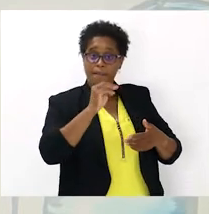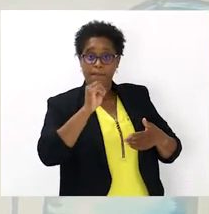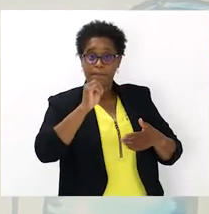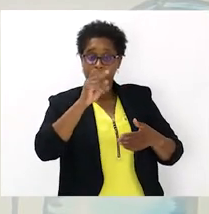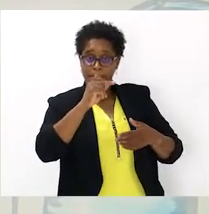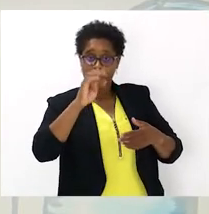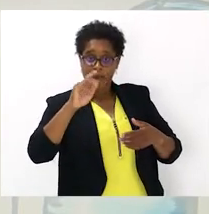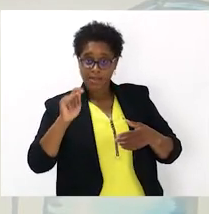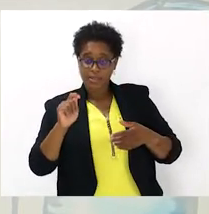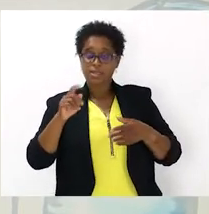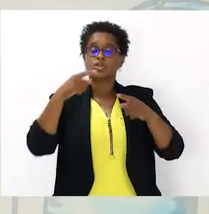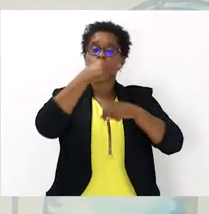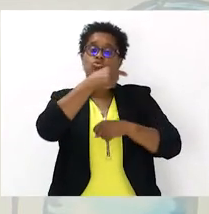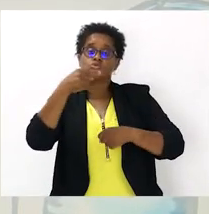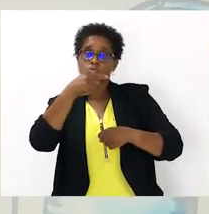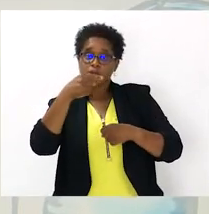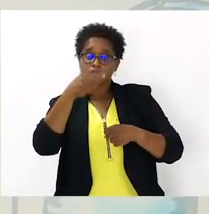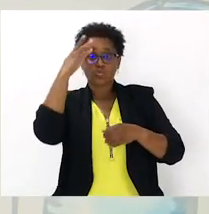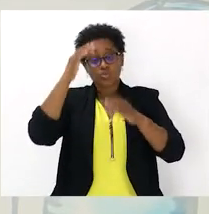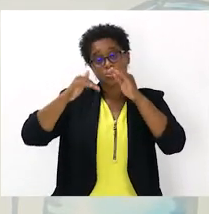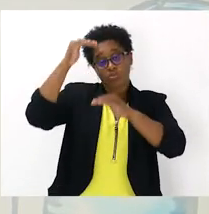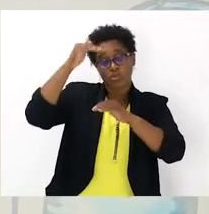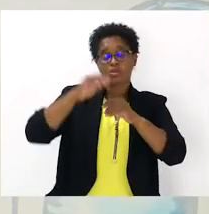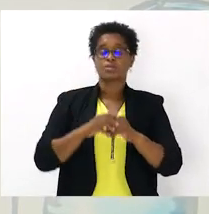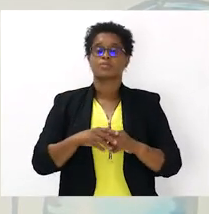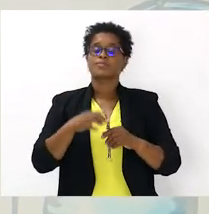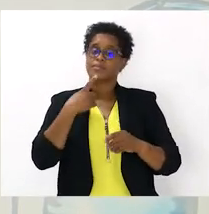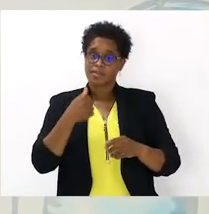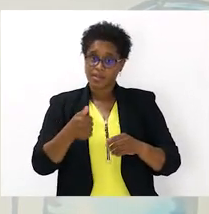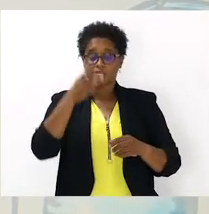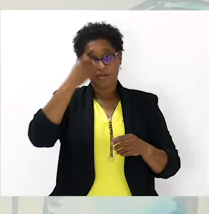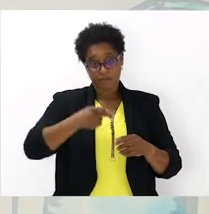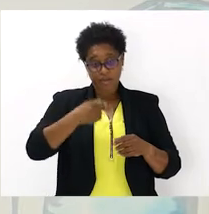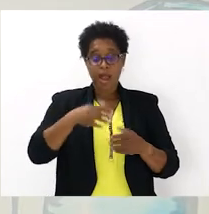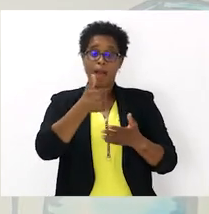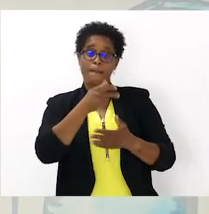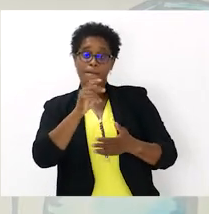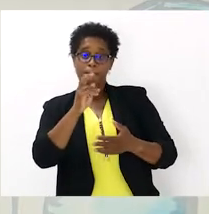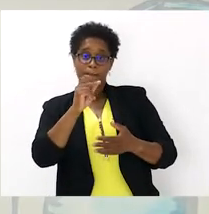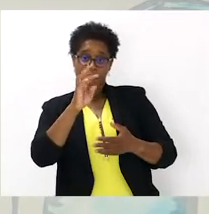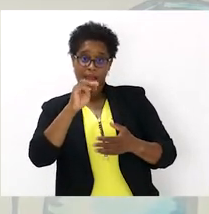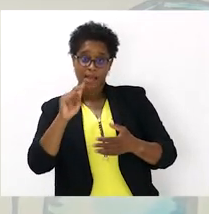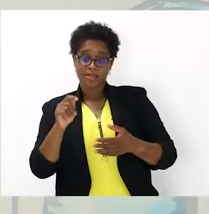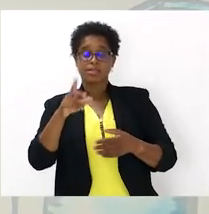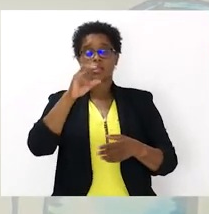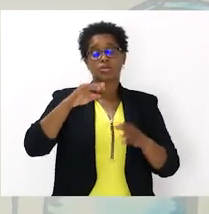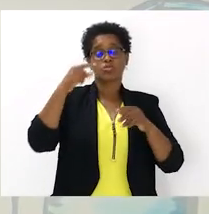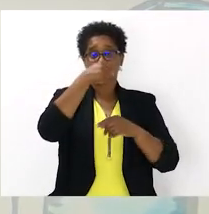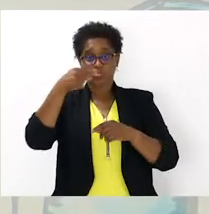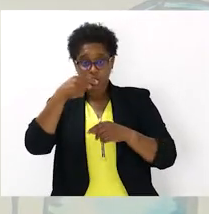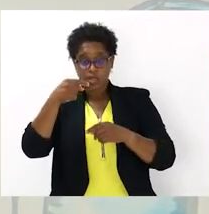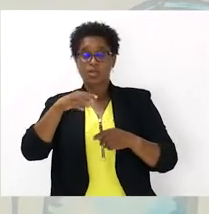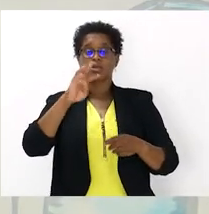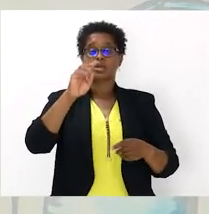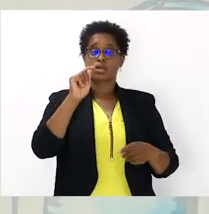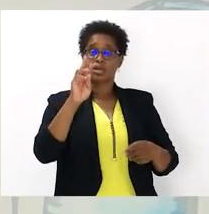e vamos subtrair expoente, ok? Manter a base e subtrair